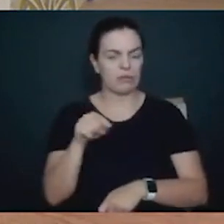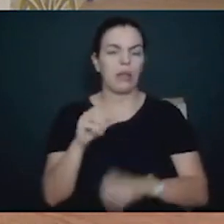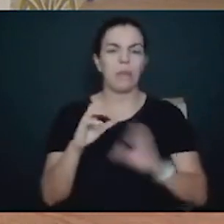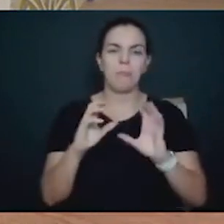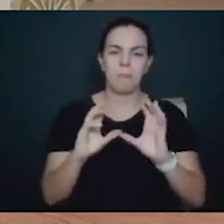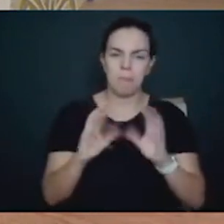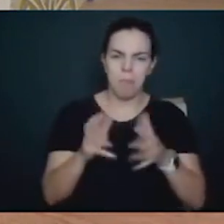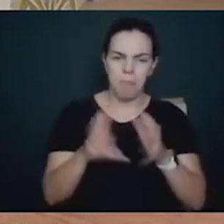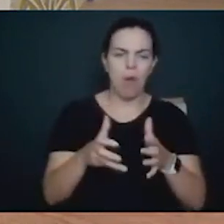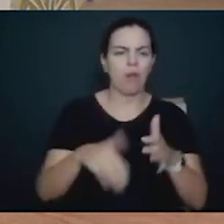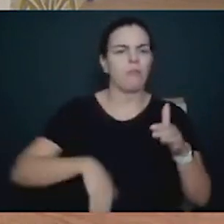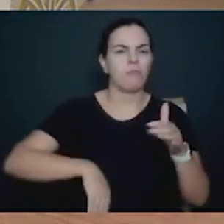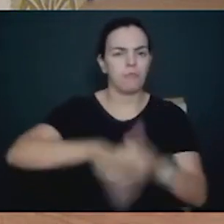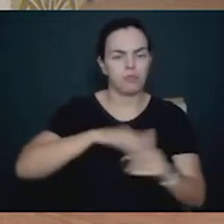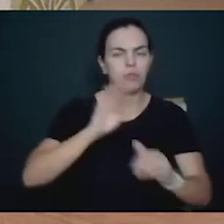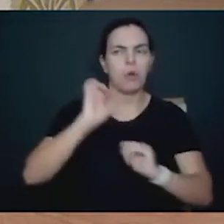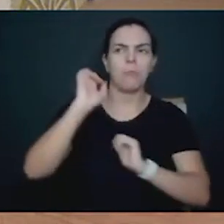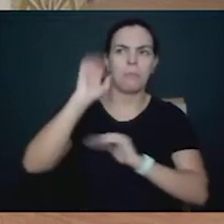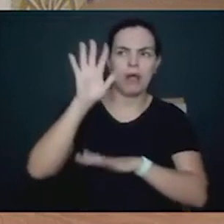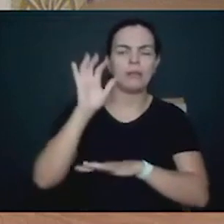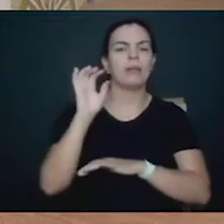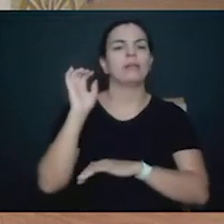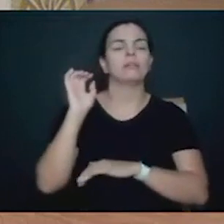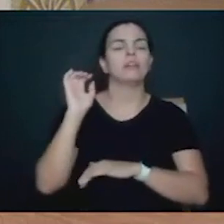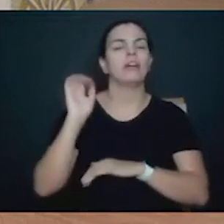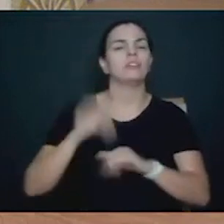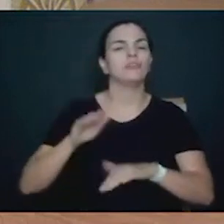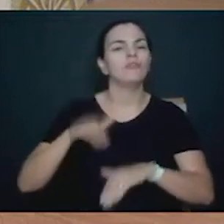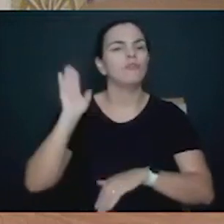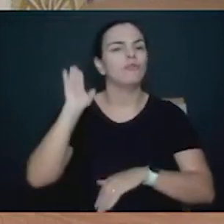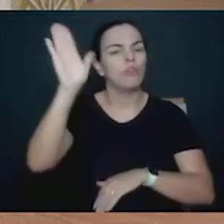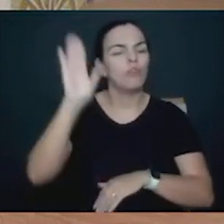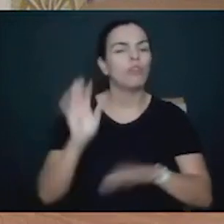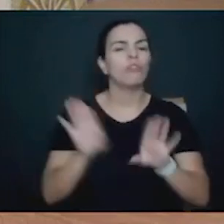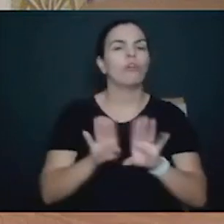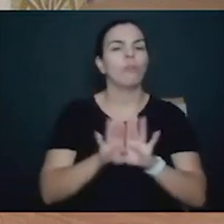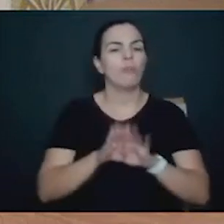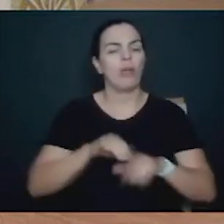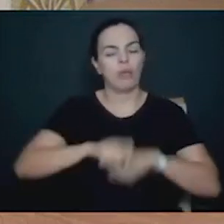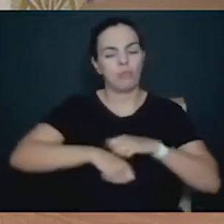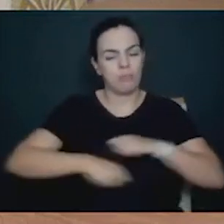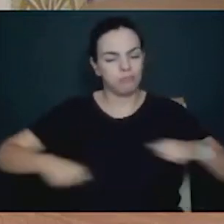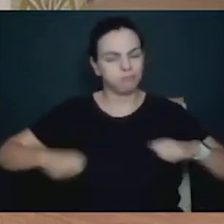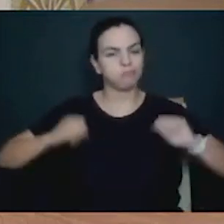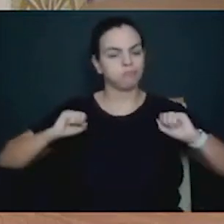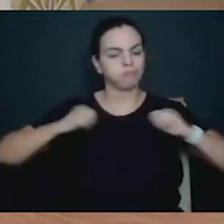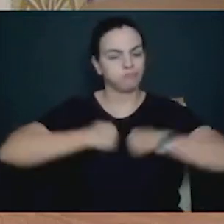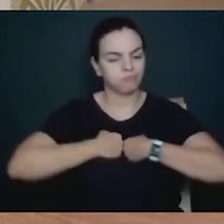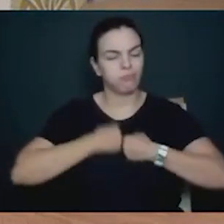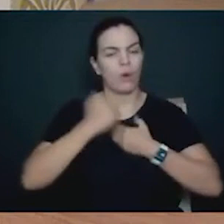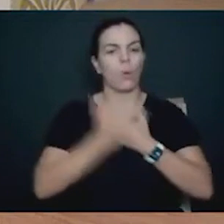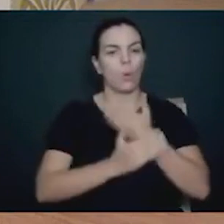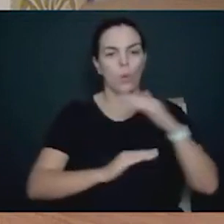de futebol, de basquete, de vôlei, capacete para ciclismo, kimonos para as lutas, para as artes marciais, luvas e meias